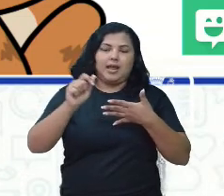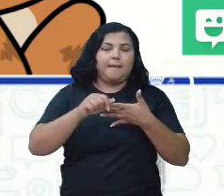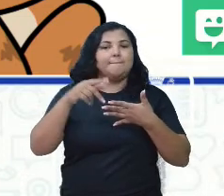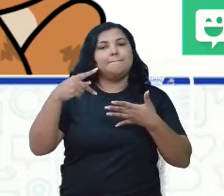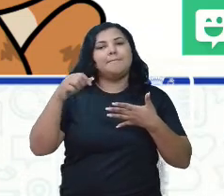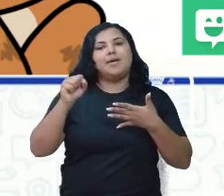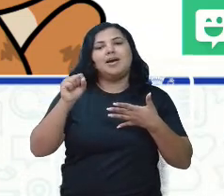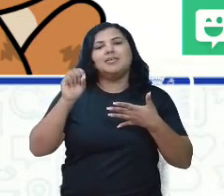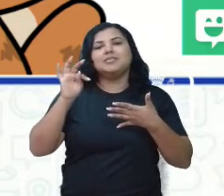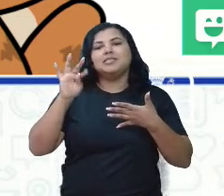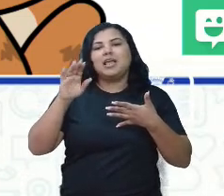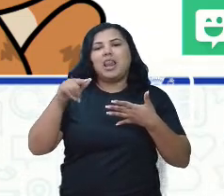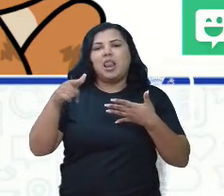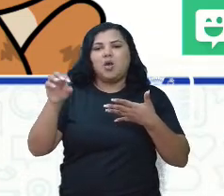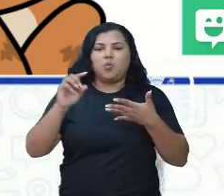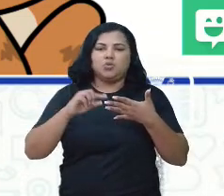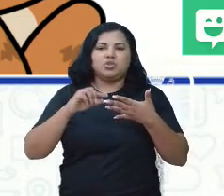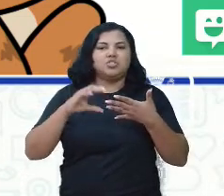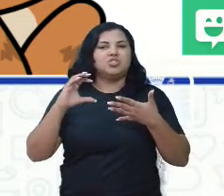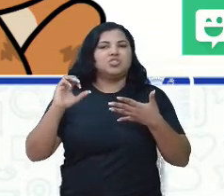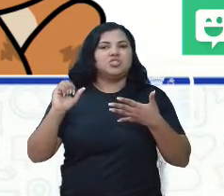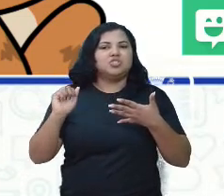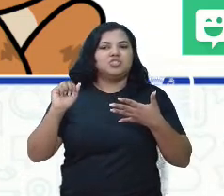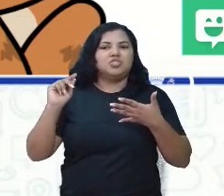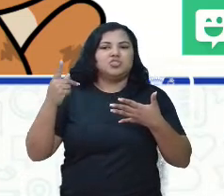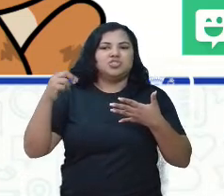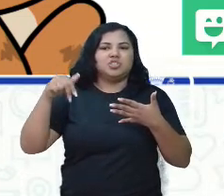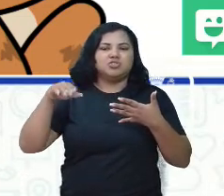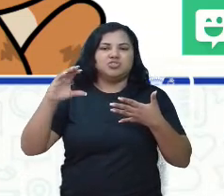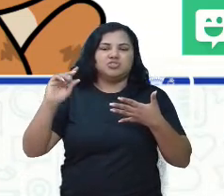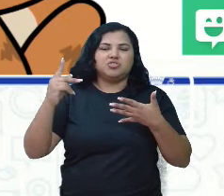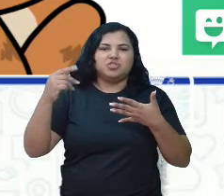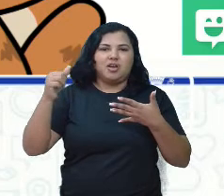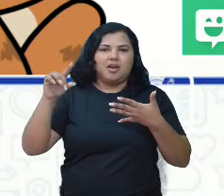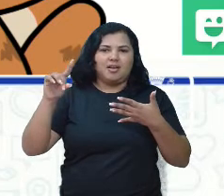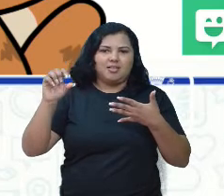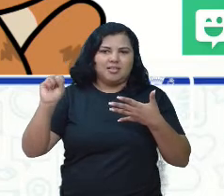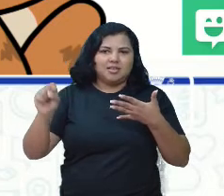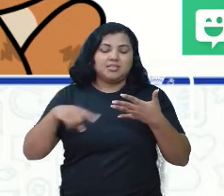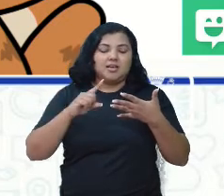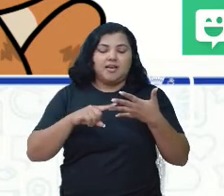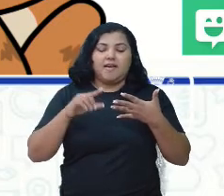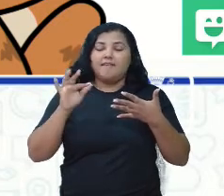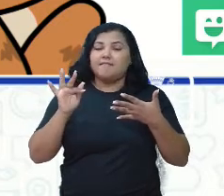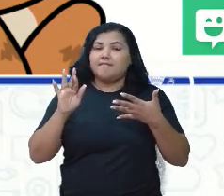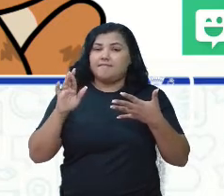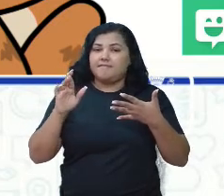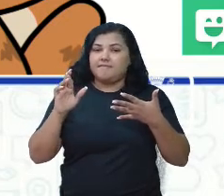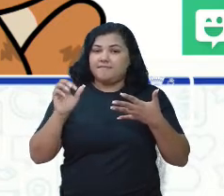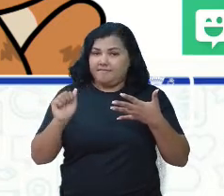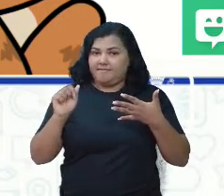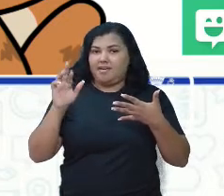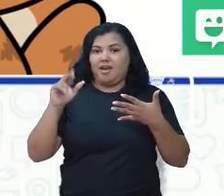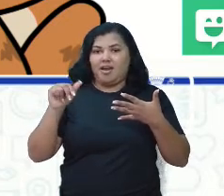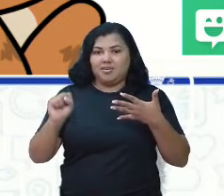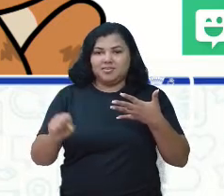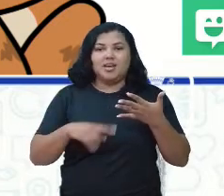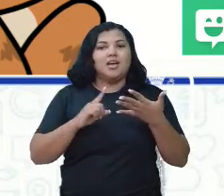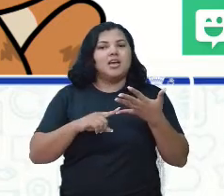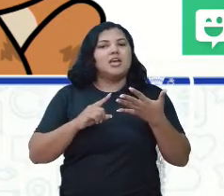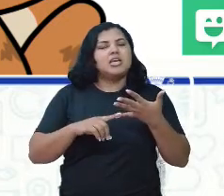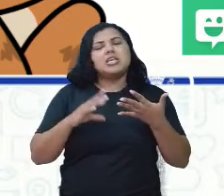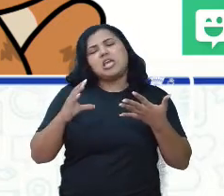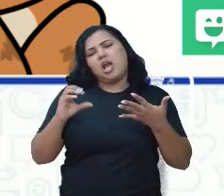pastelão, as chanchadas, a farsa e a comédia de costumes. Eu não vou entrar muito no mérito